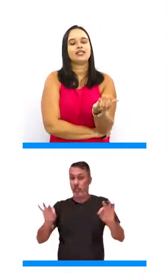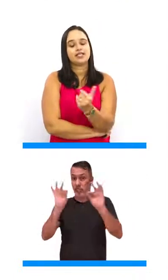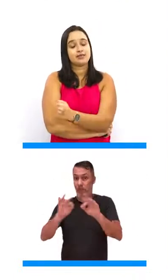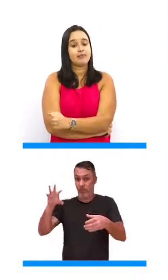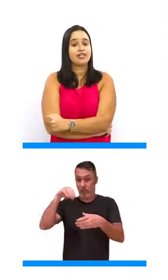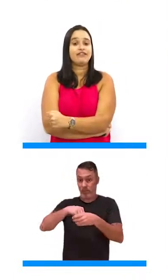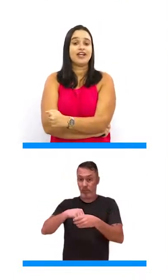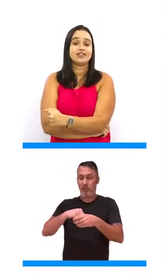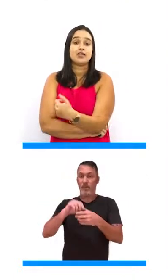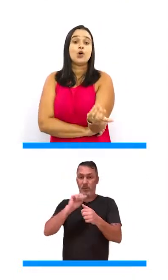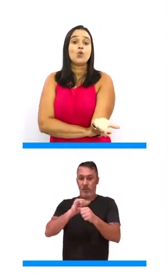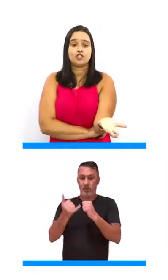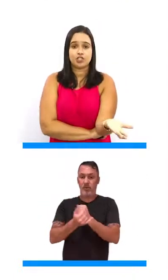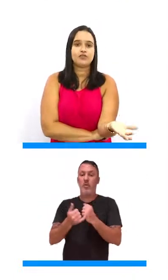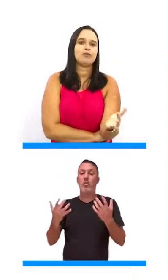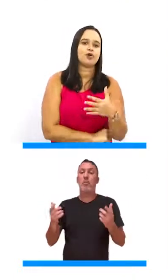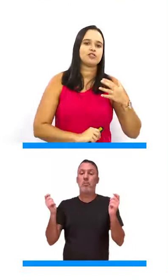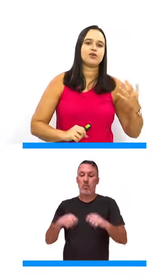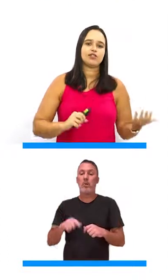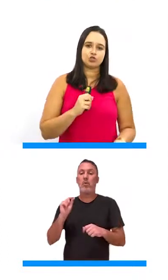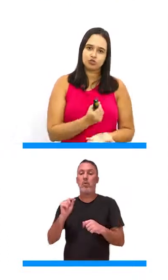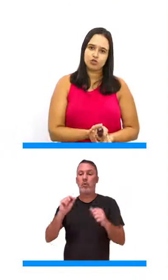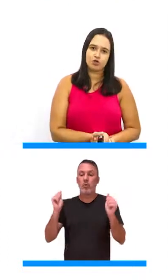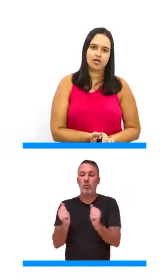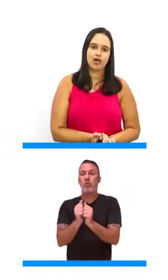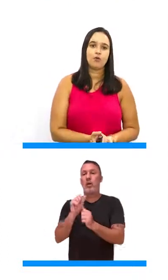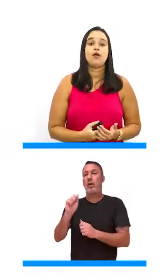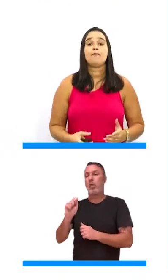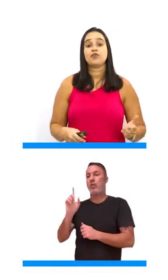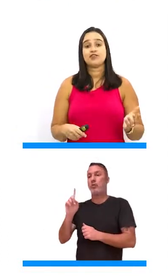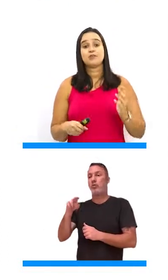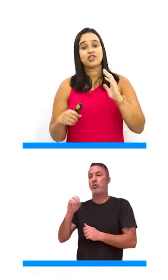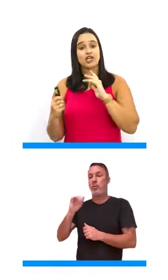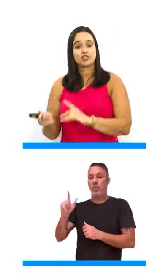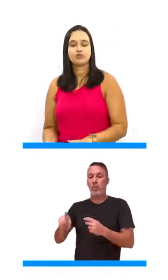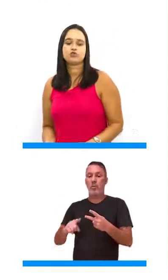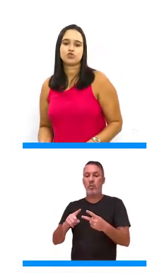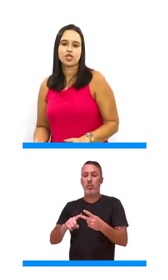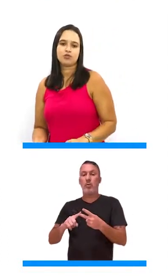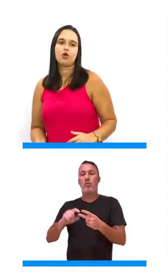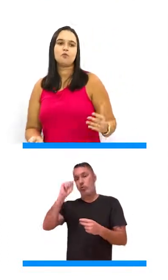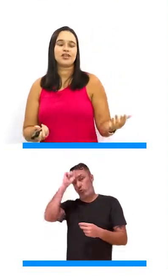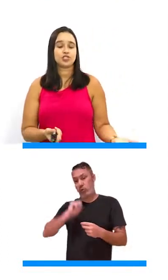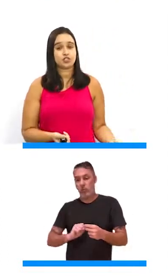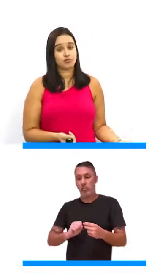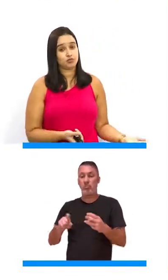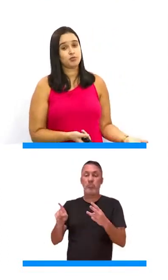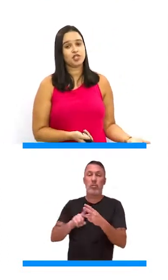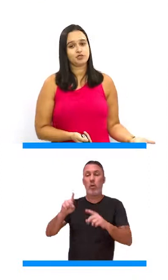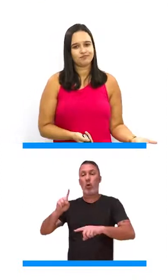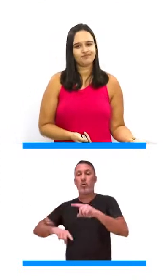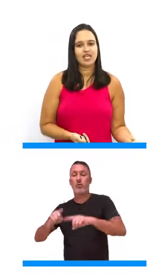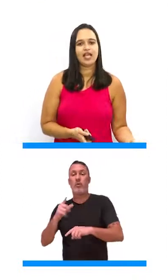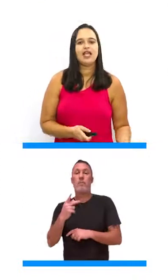ele desempenha na frase. O adjetivo ele pode ser um adjunto adnominal, pode ser um predicativo do sujeito ou um predicativo do